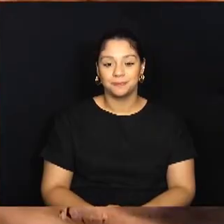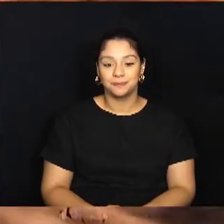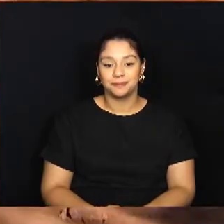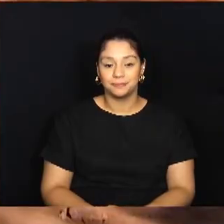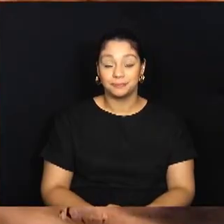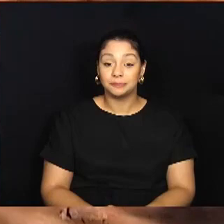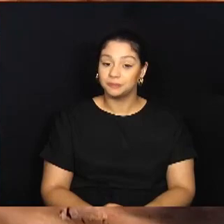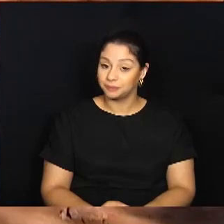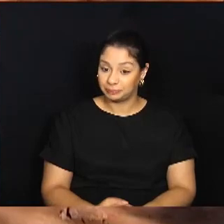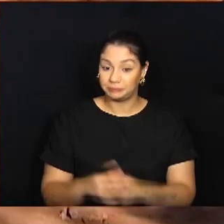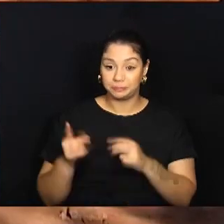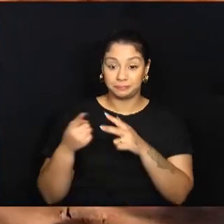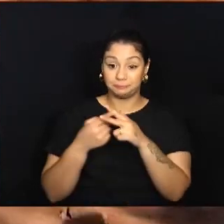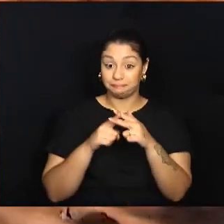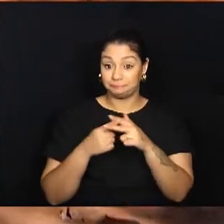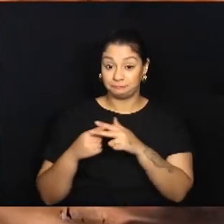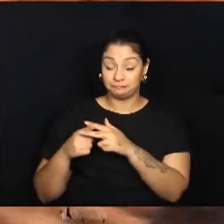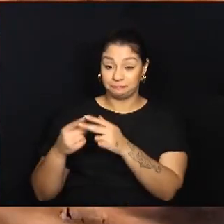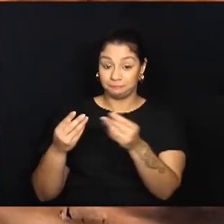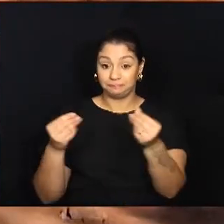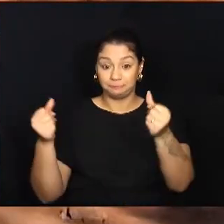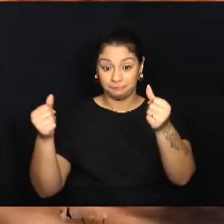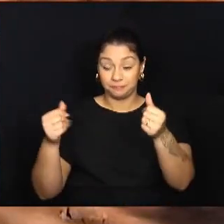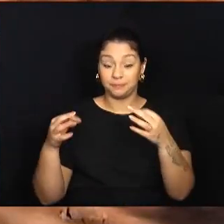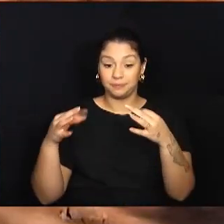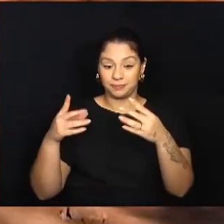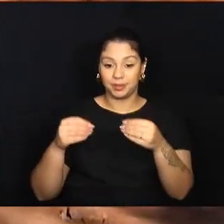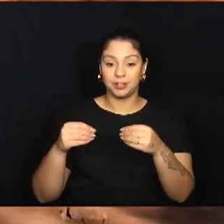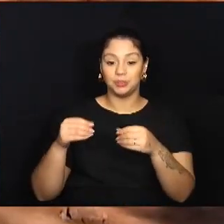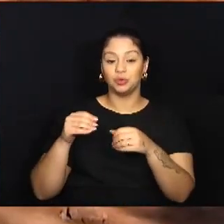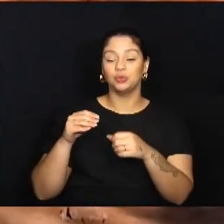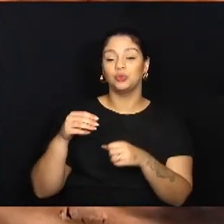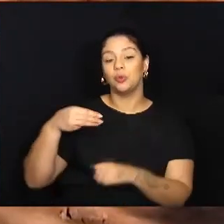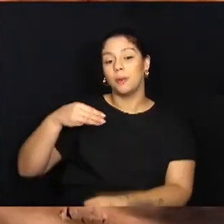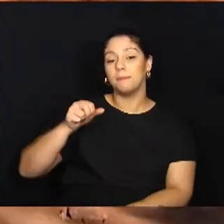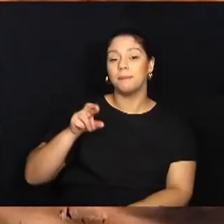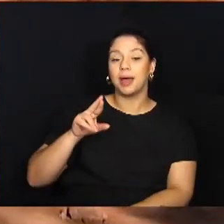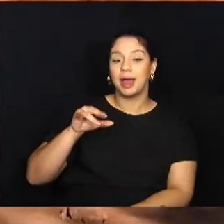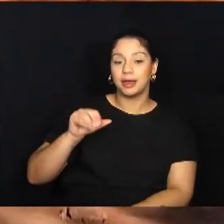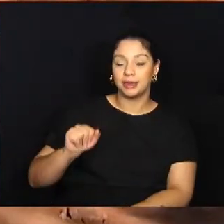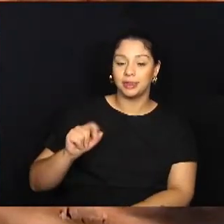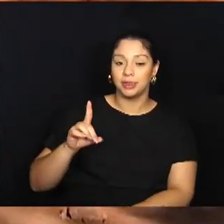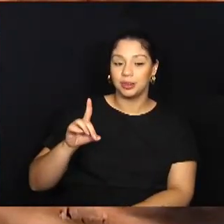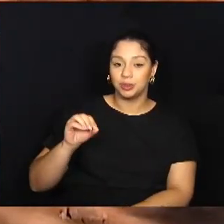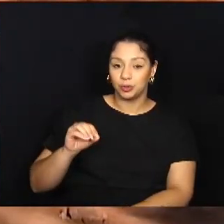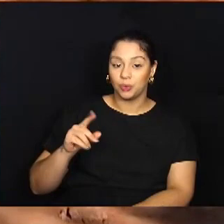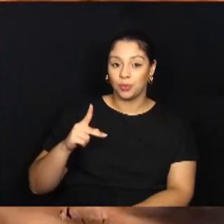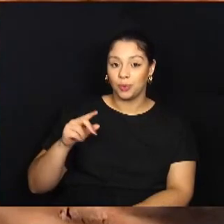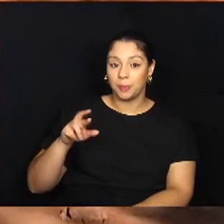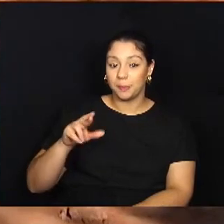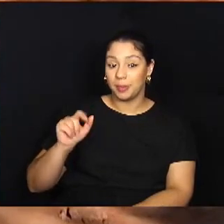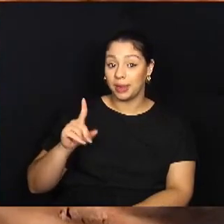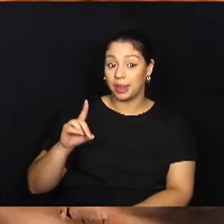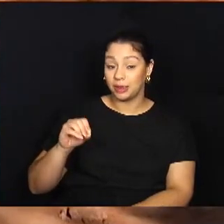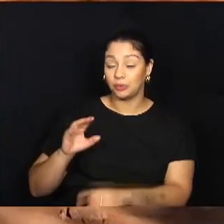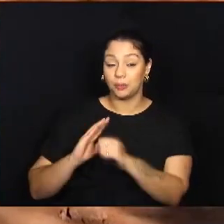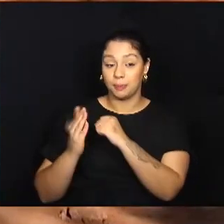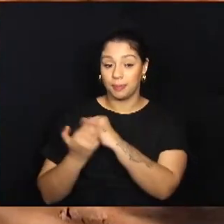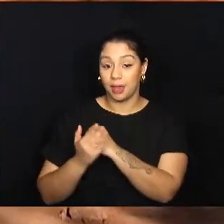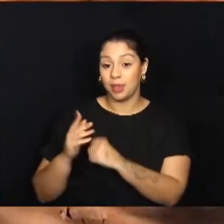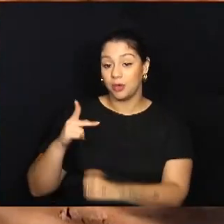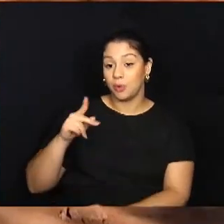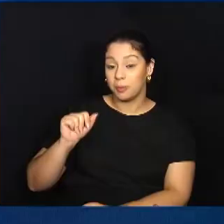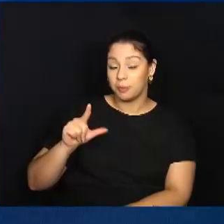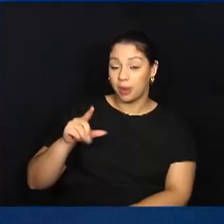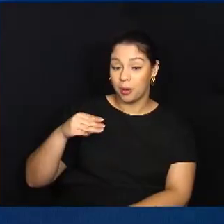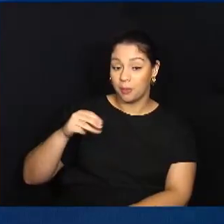A recuperação completa da Praça Maria do Carmo Tereza Marinho Massaioli, no bairro das Palmeiras, é